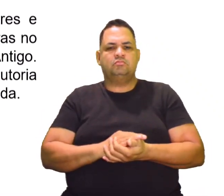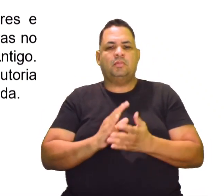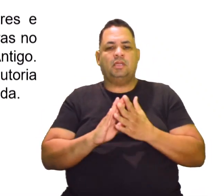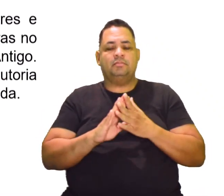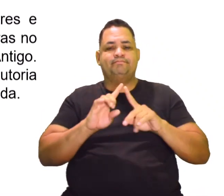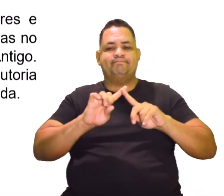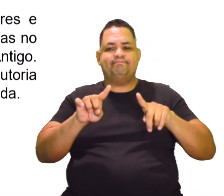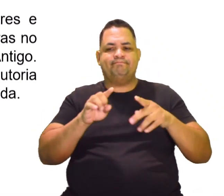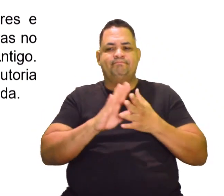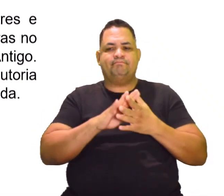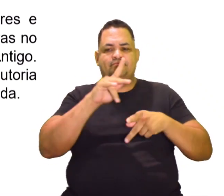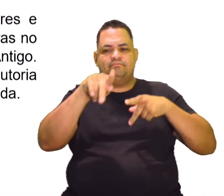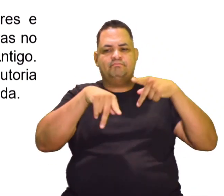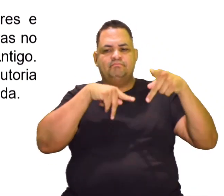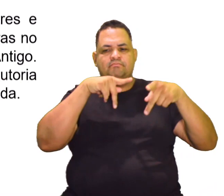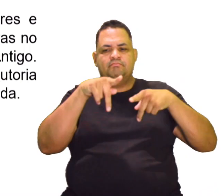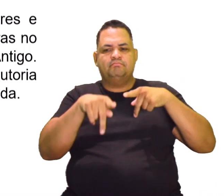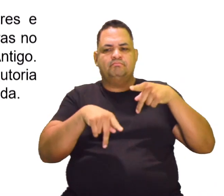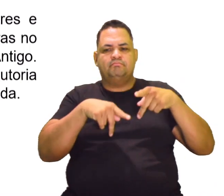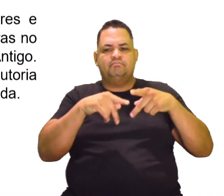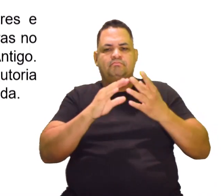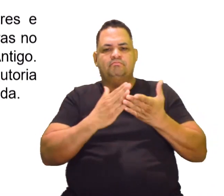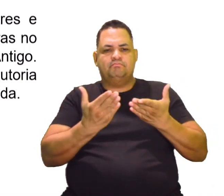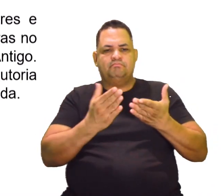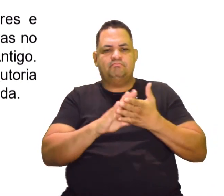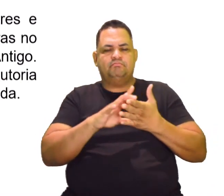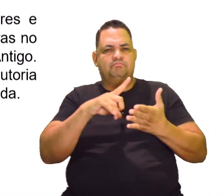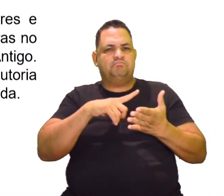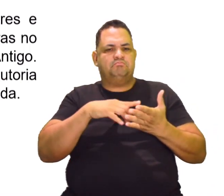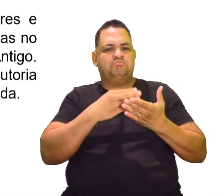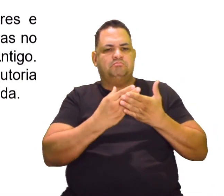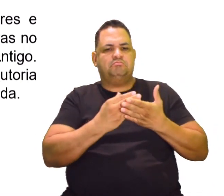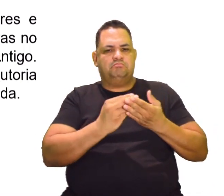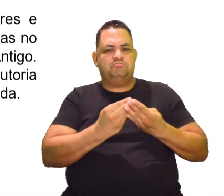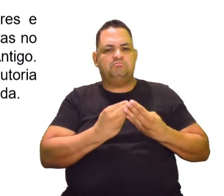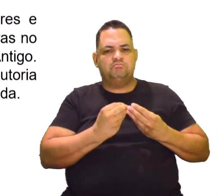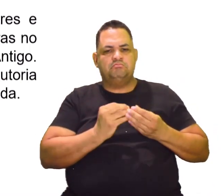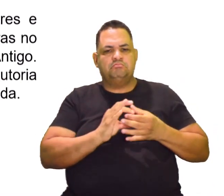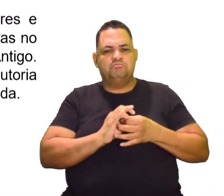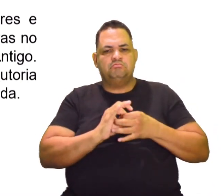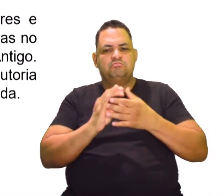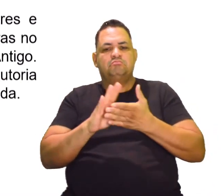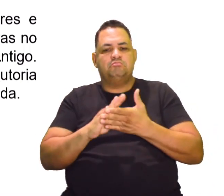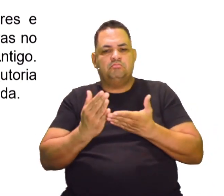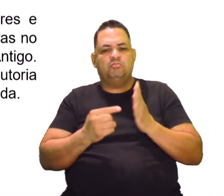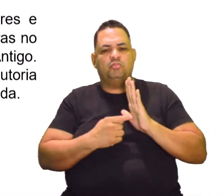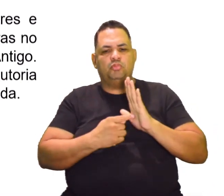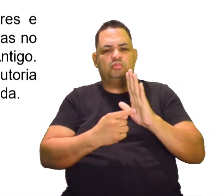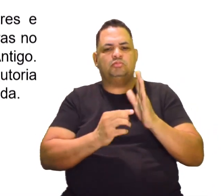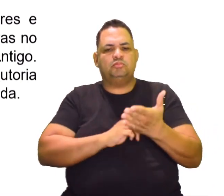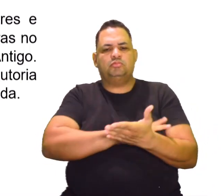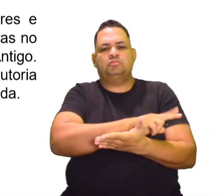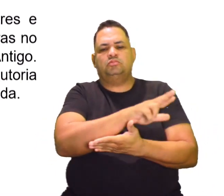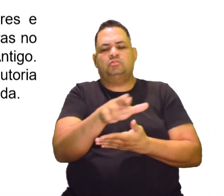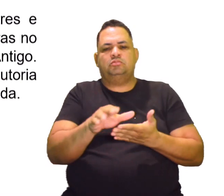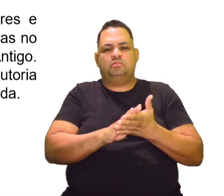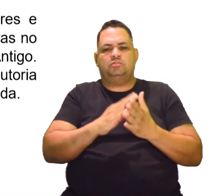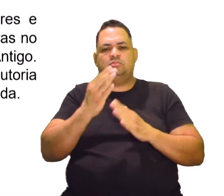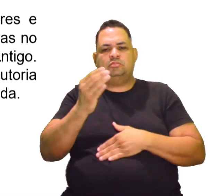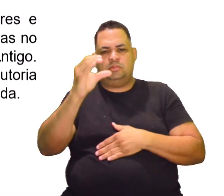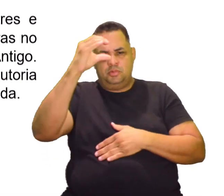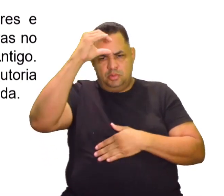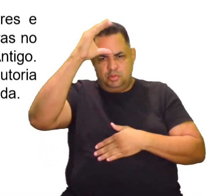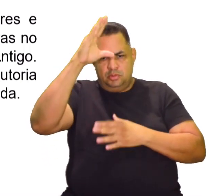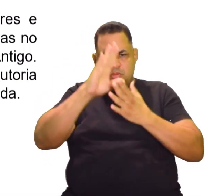porém, uma civilização que deixou muitos conhecimentos, né? Deixou não, trouxeram, criaram muitos conhecimentos,